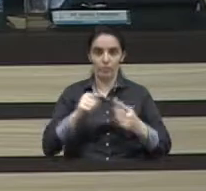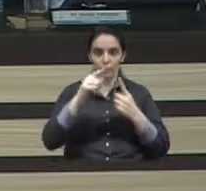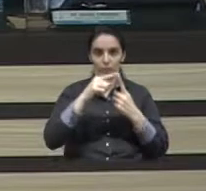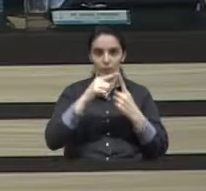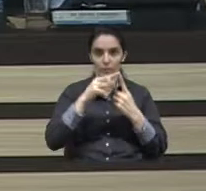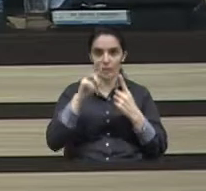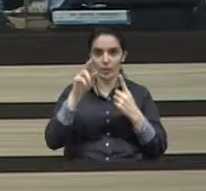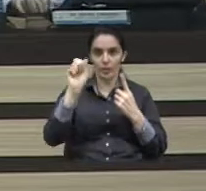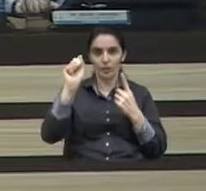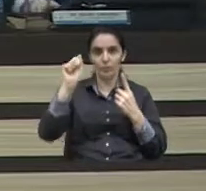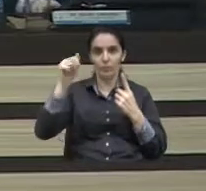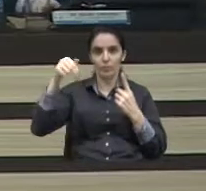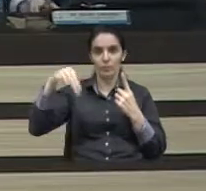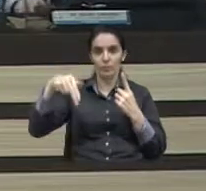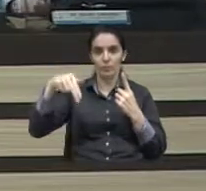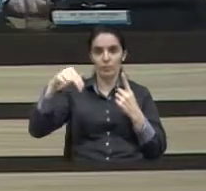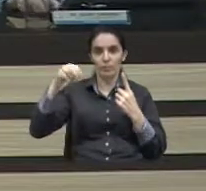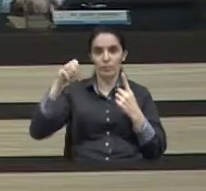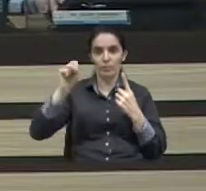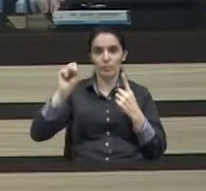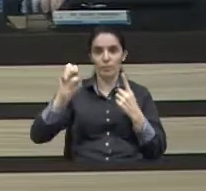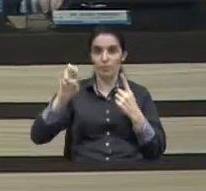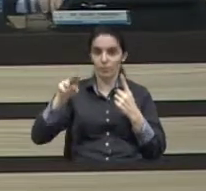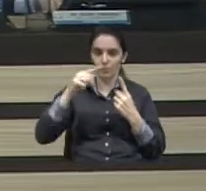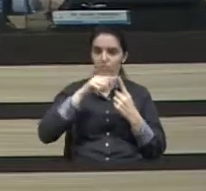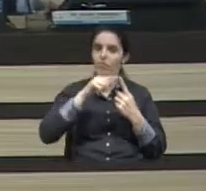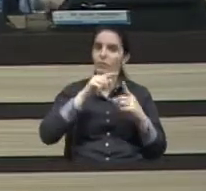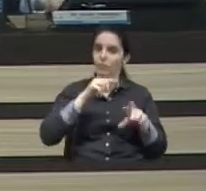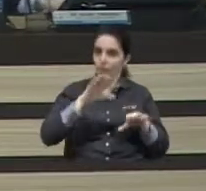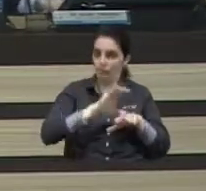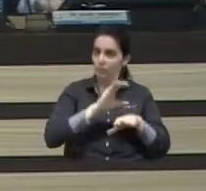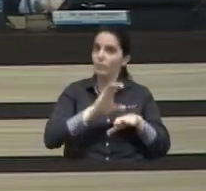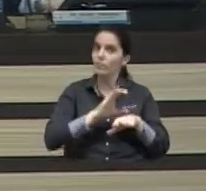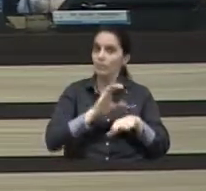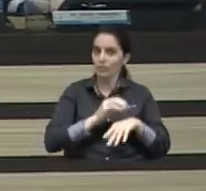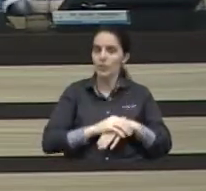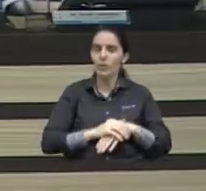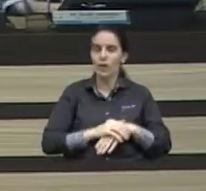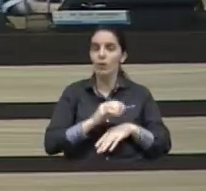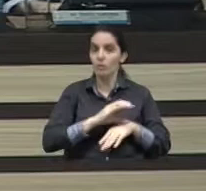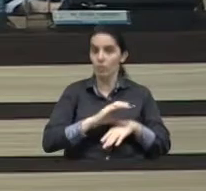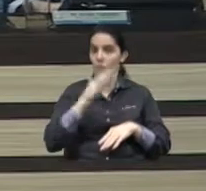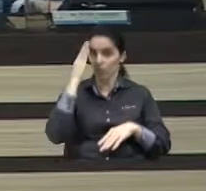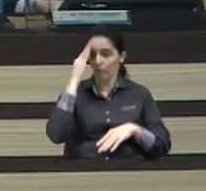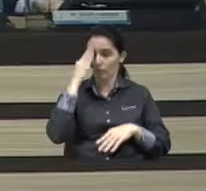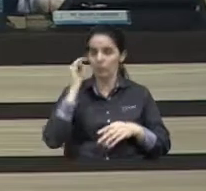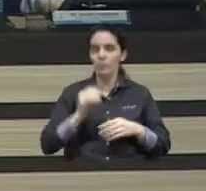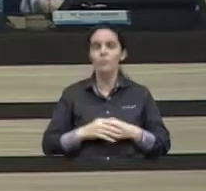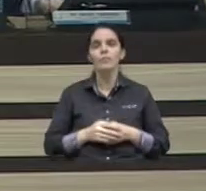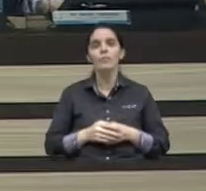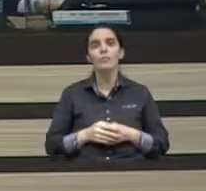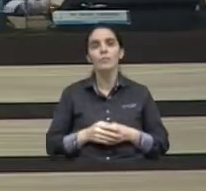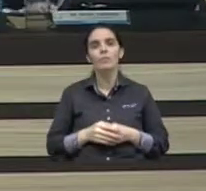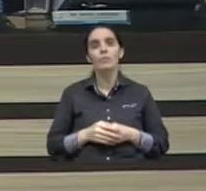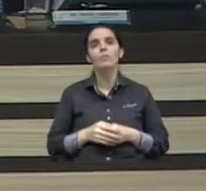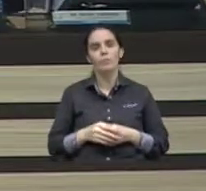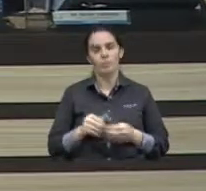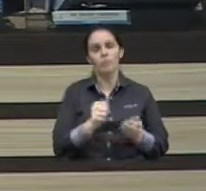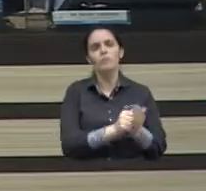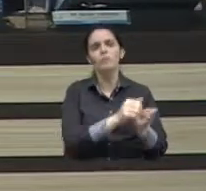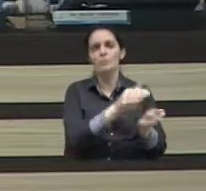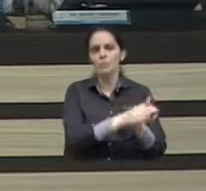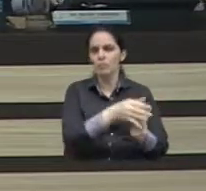Hansen, ele teve que fazer um curso para fazer essas autuações. E ele vem fazendo